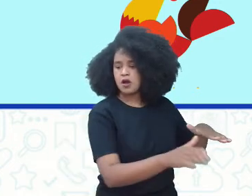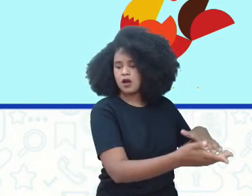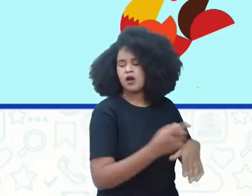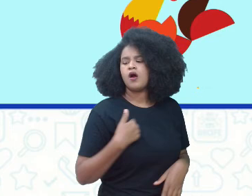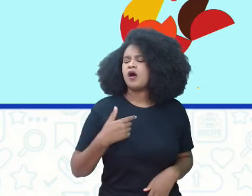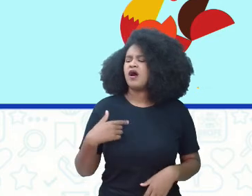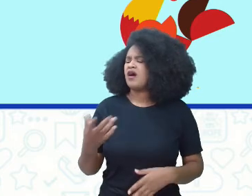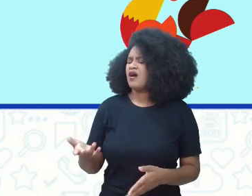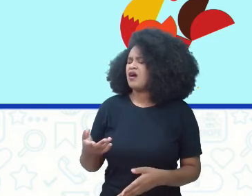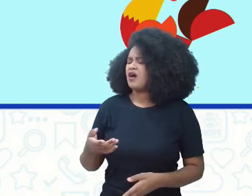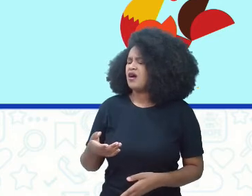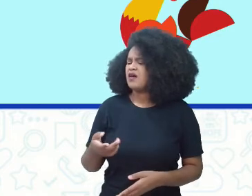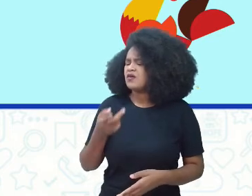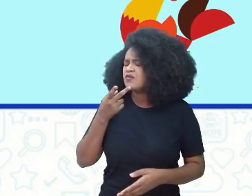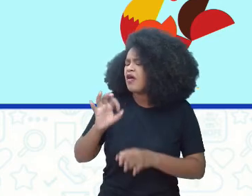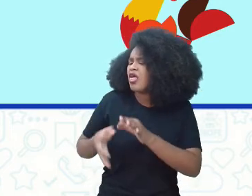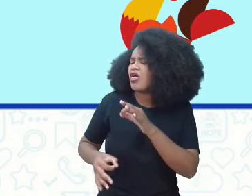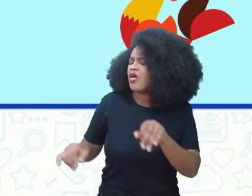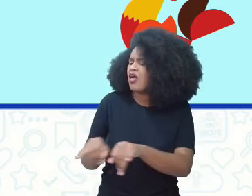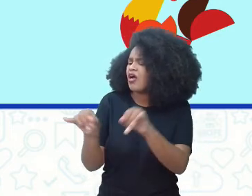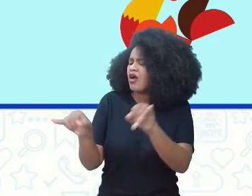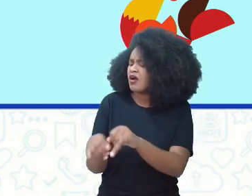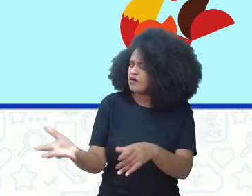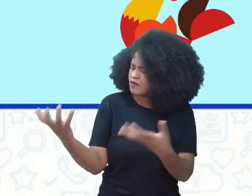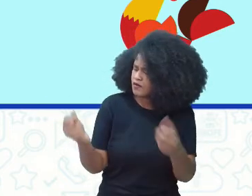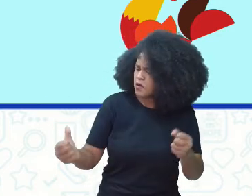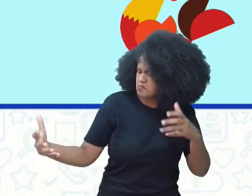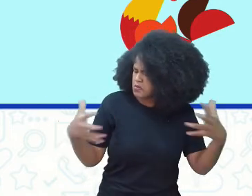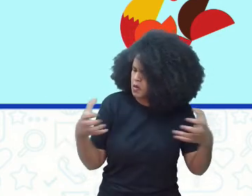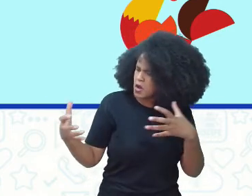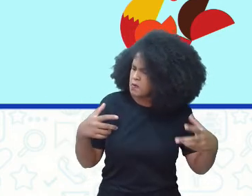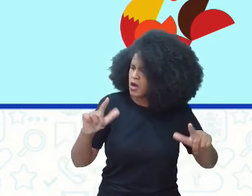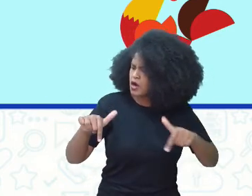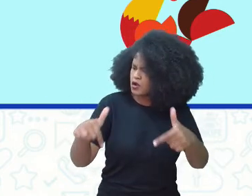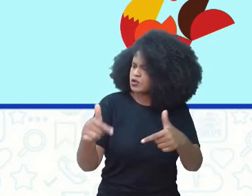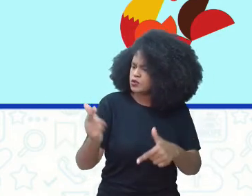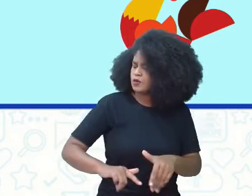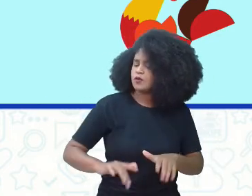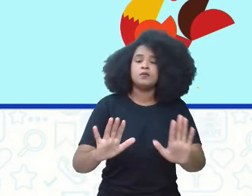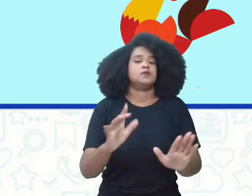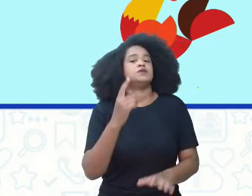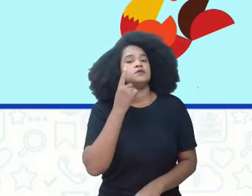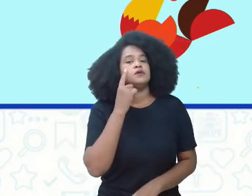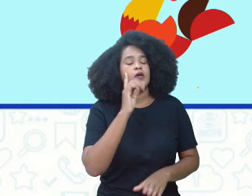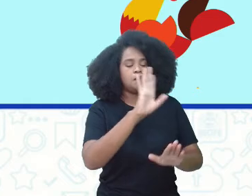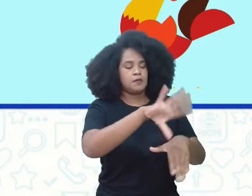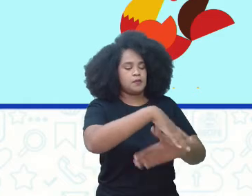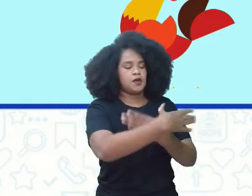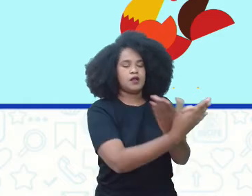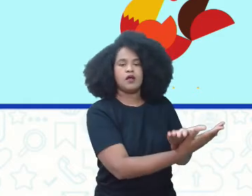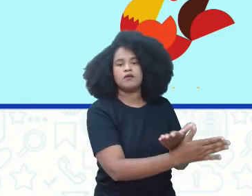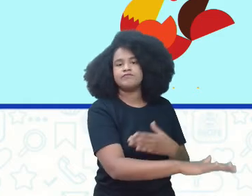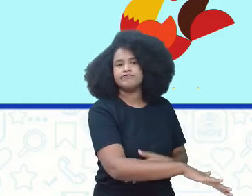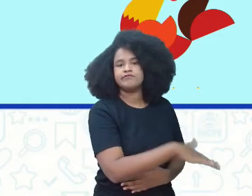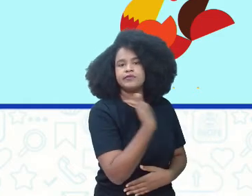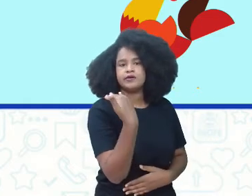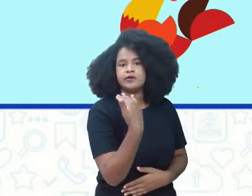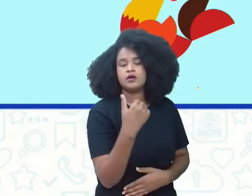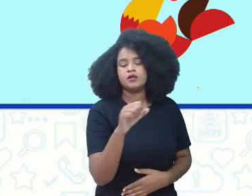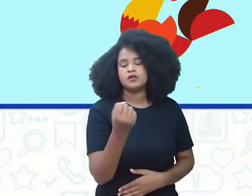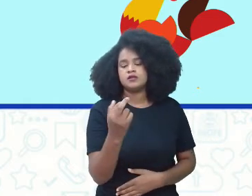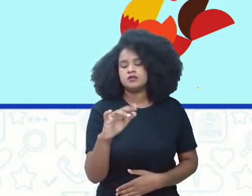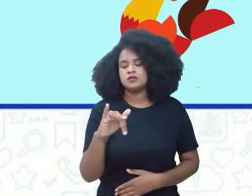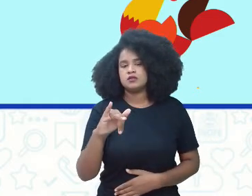continuemos a lutar. Então lutaremos outra vez, mas não muito depois a baleia caiu morta. Siri,